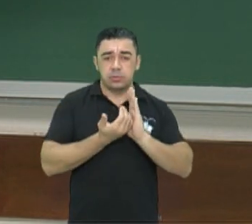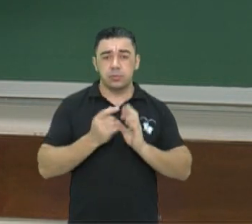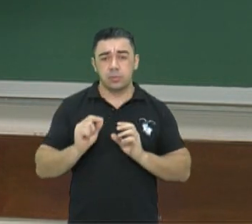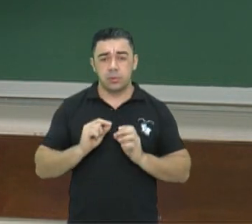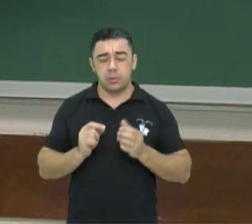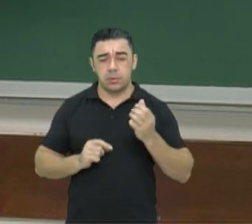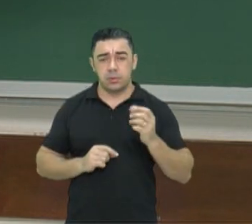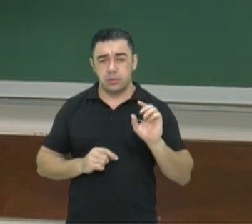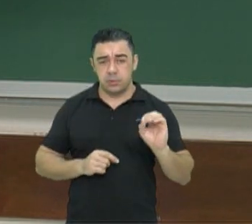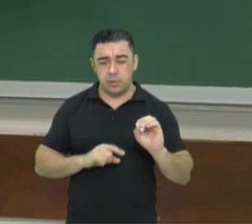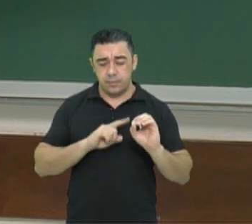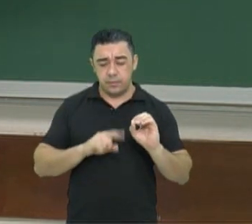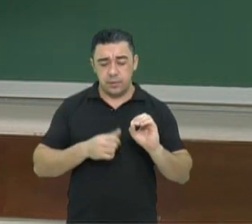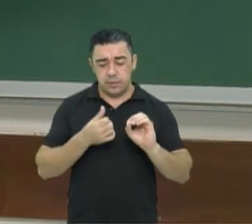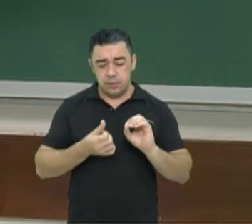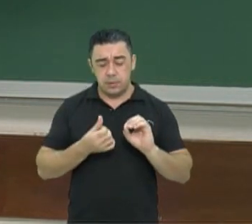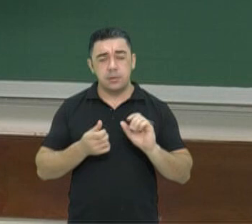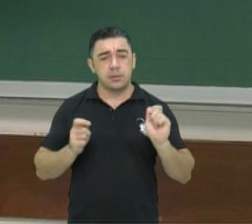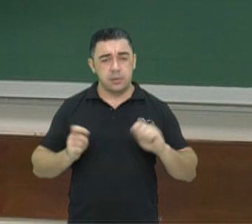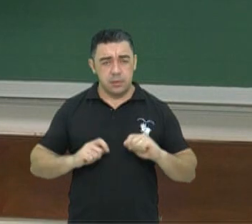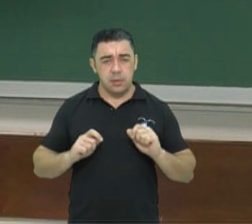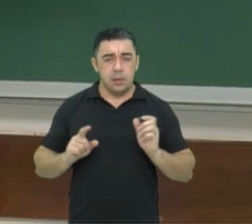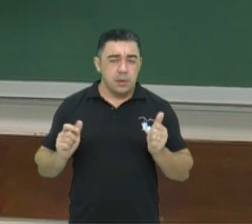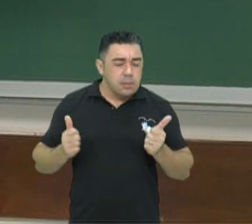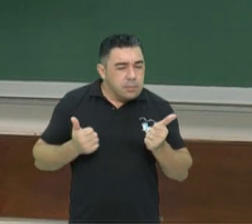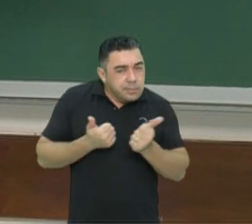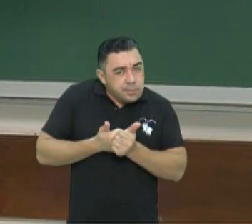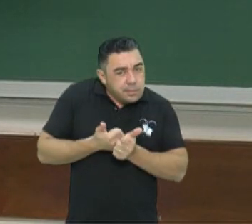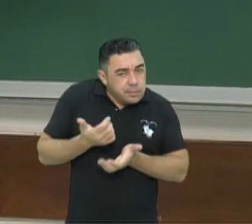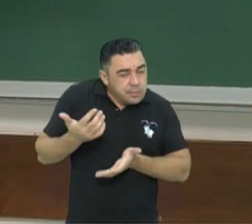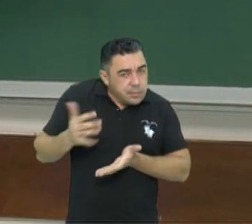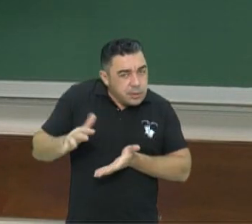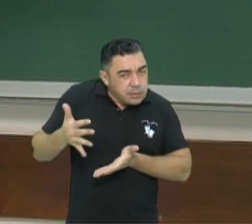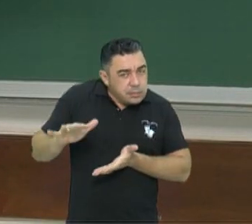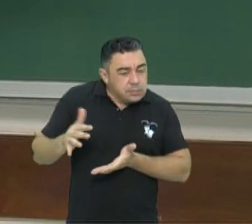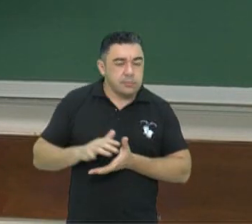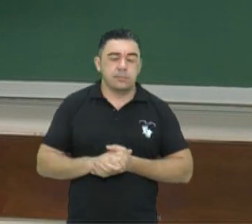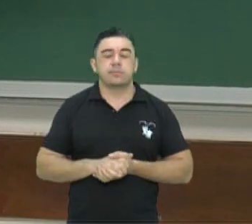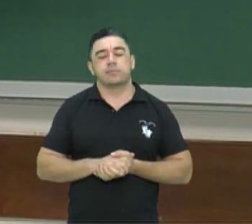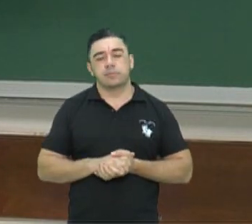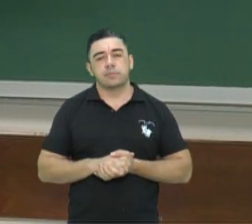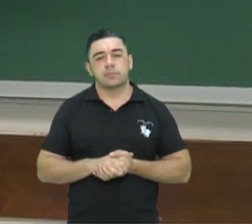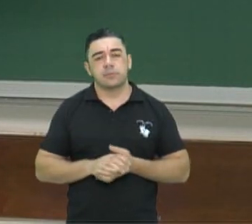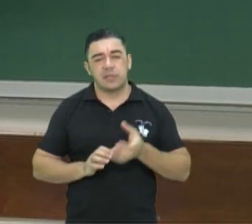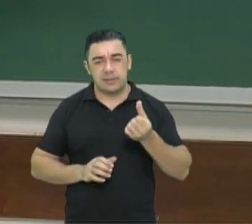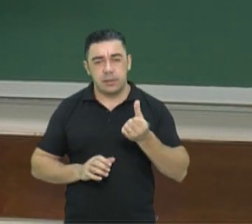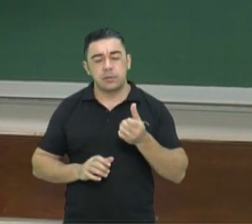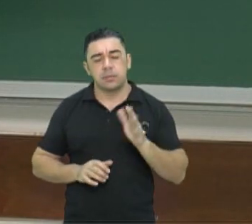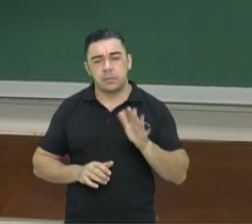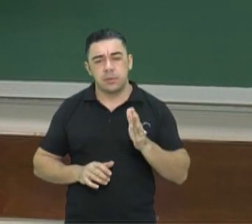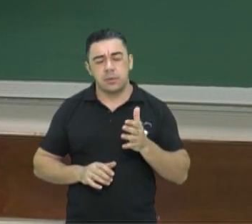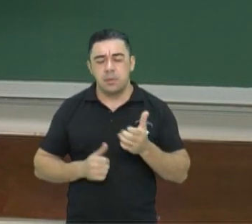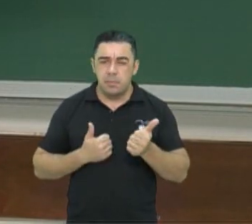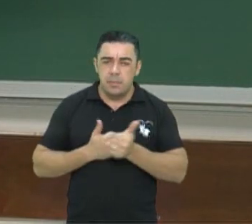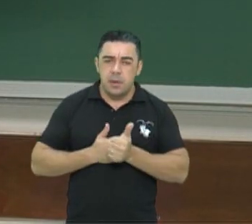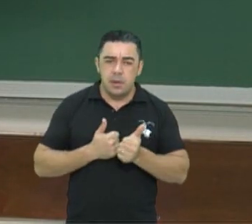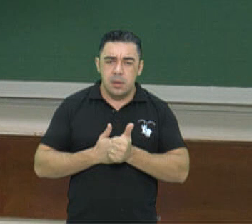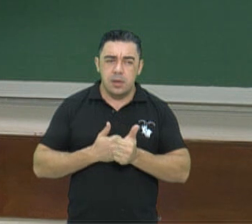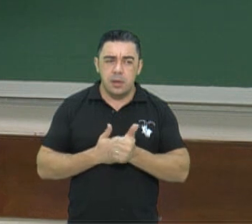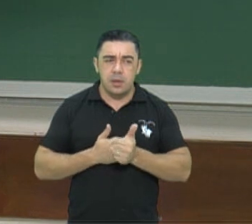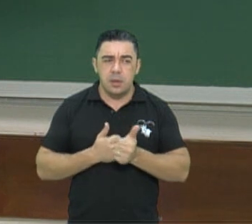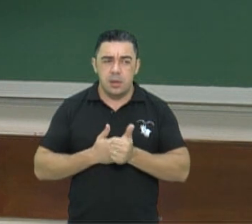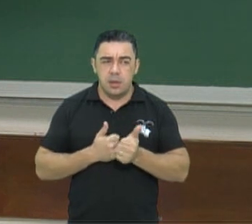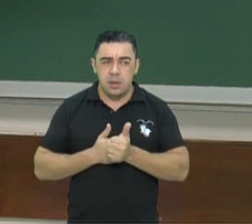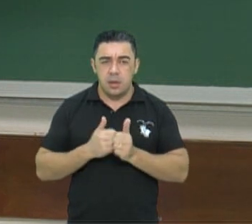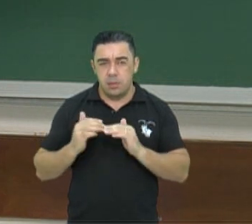que 0,6 eu posso aproximar, né? Então, como o meu número é 6, o mais próximo,